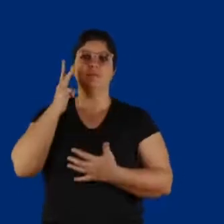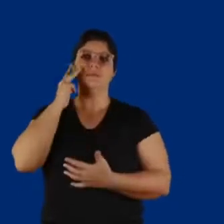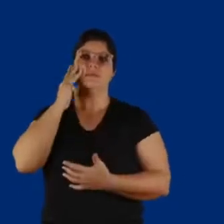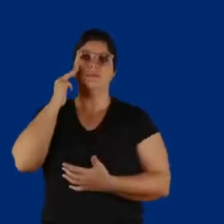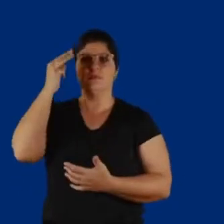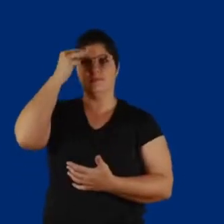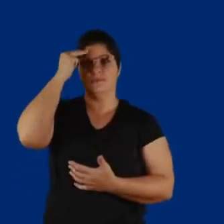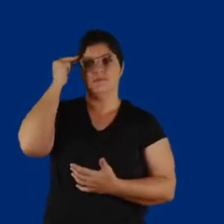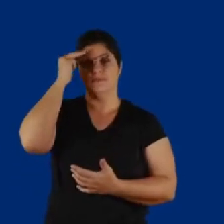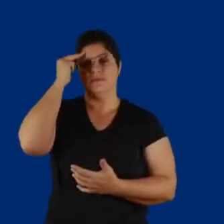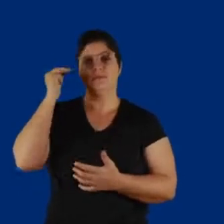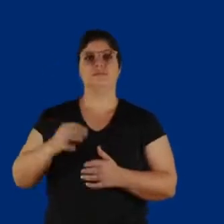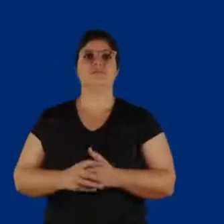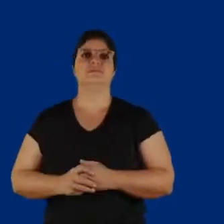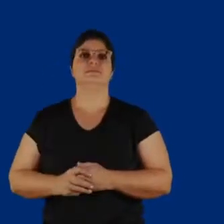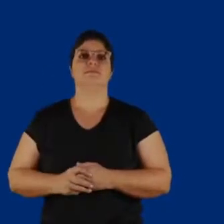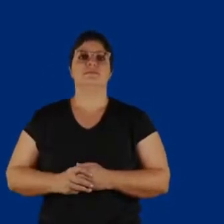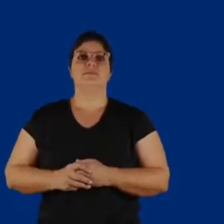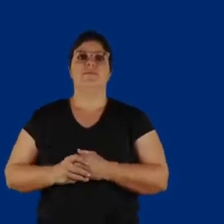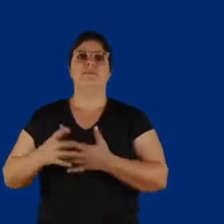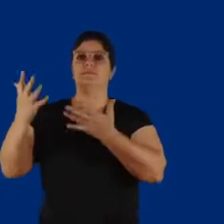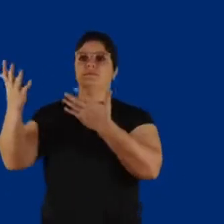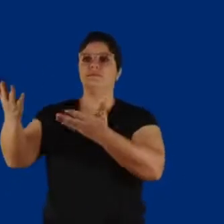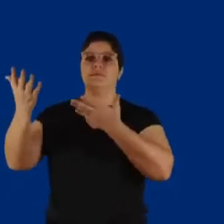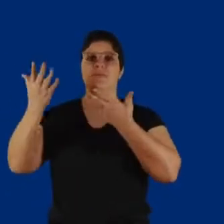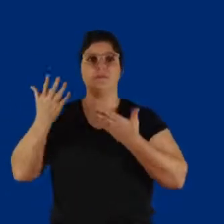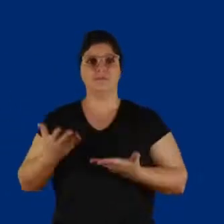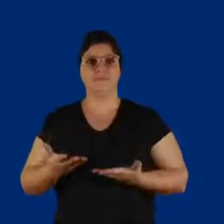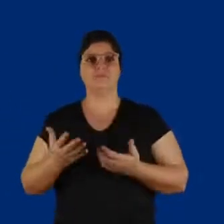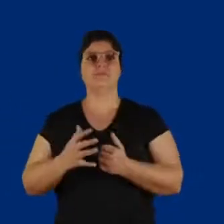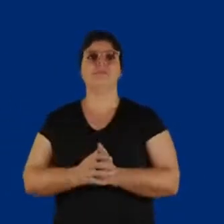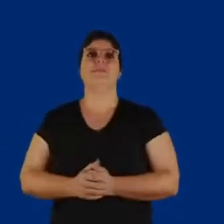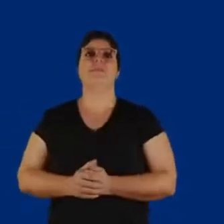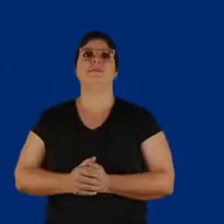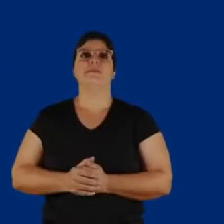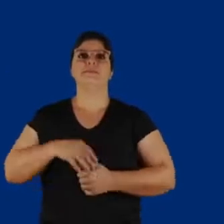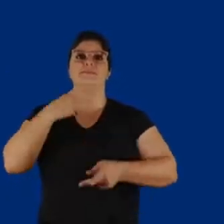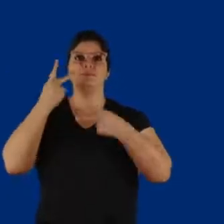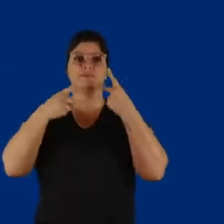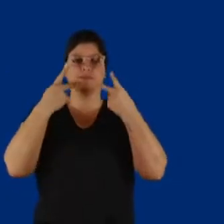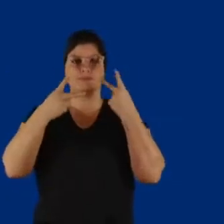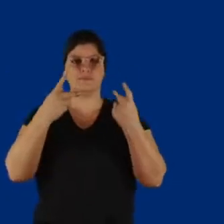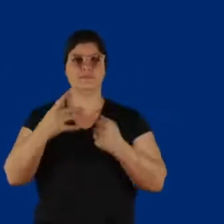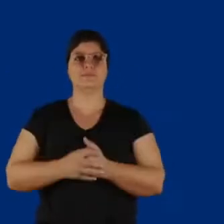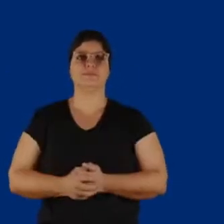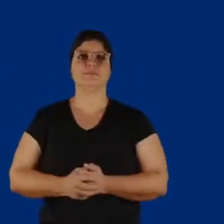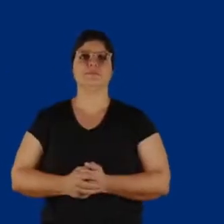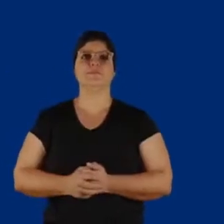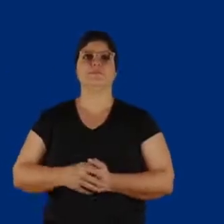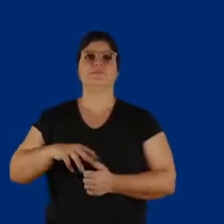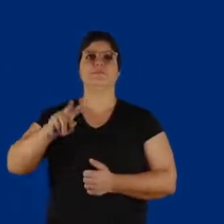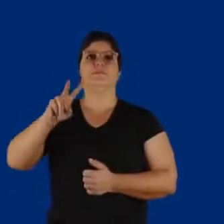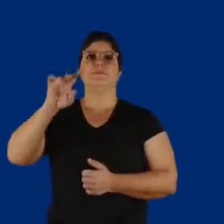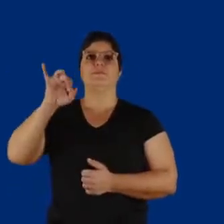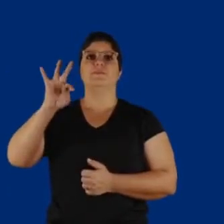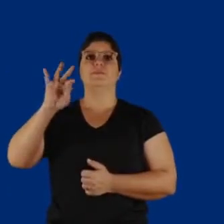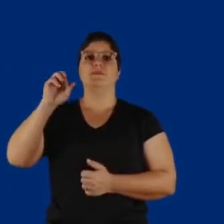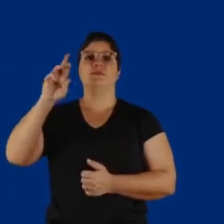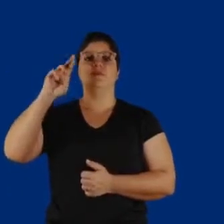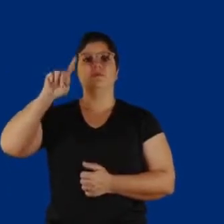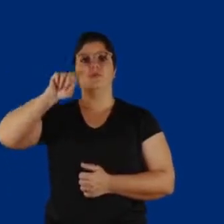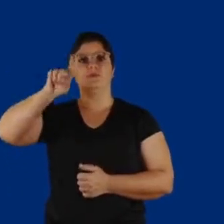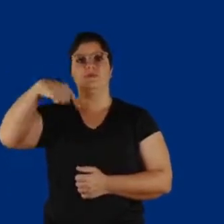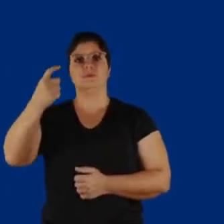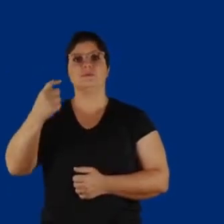Zapata. Gostaria de convidar o Vitor por Deus a fazer sua primeira fala e, na sequência, Jess Wundt compartilhará com a gente uma